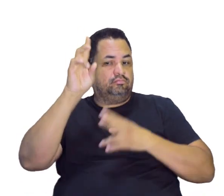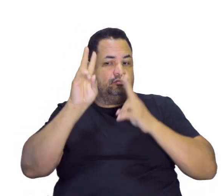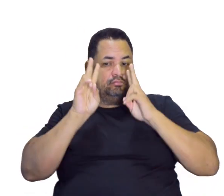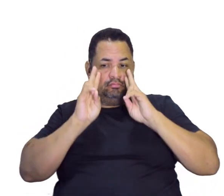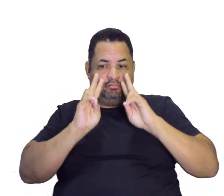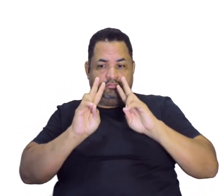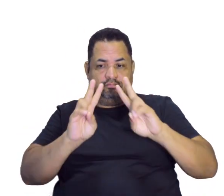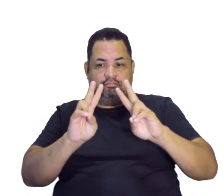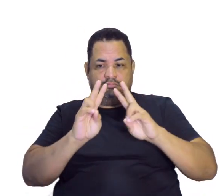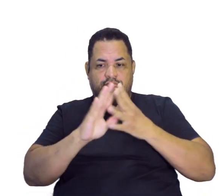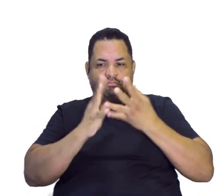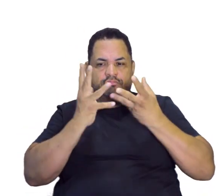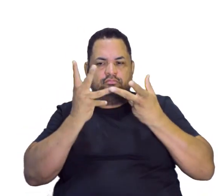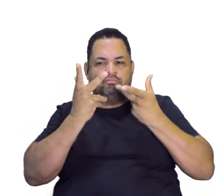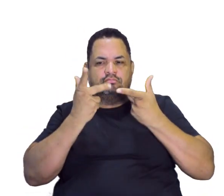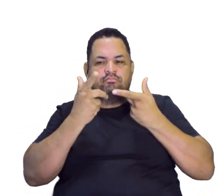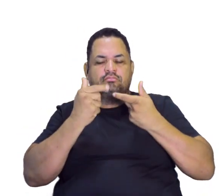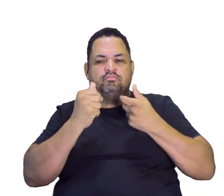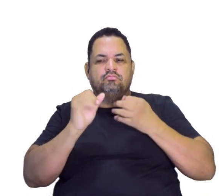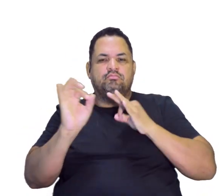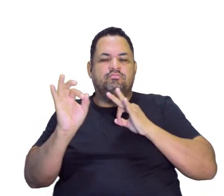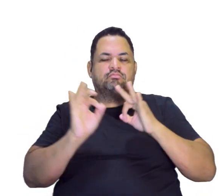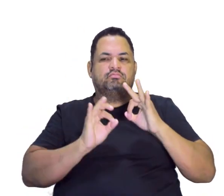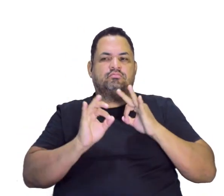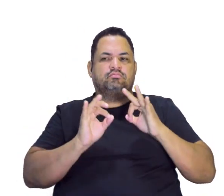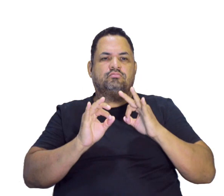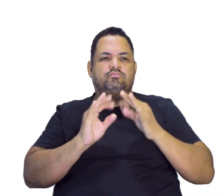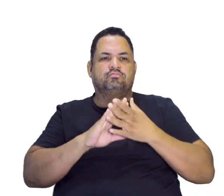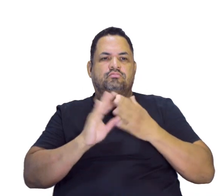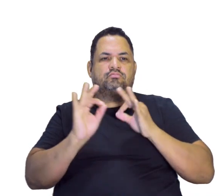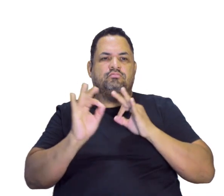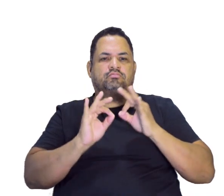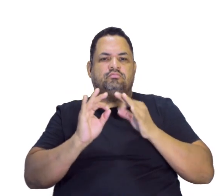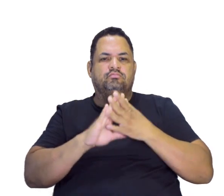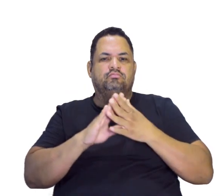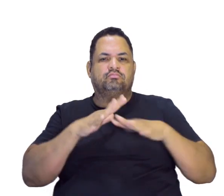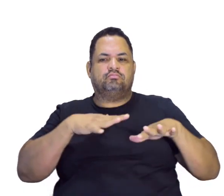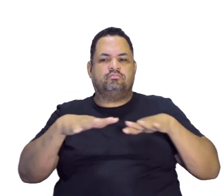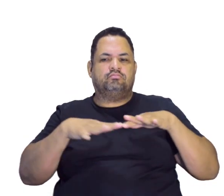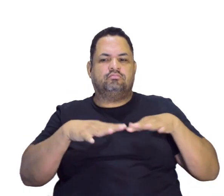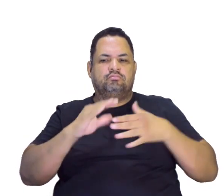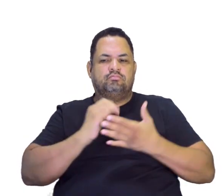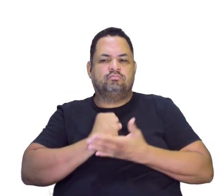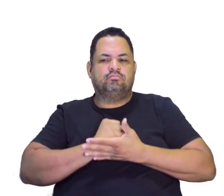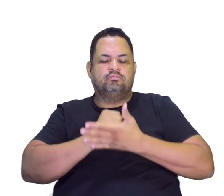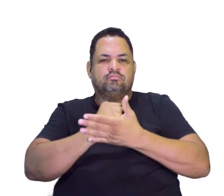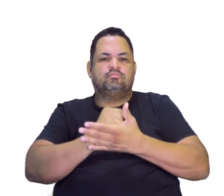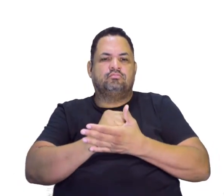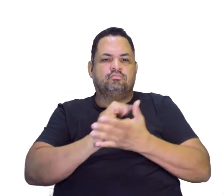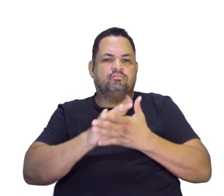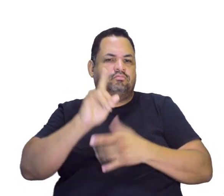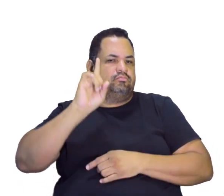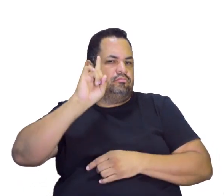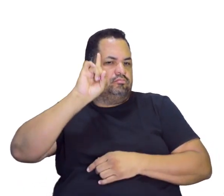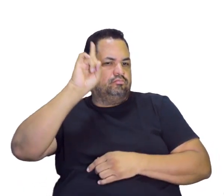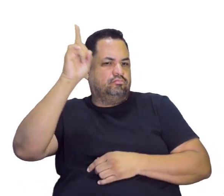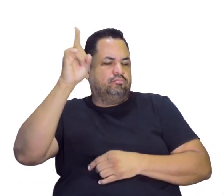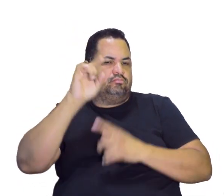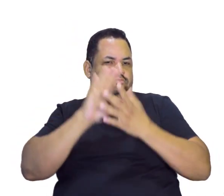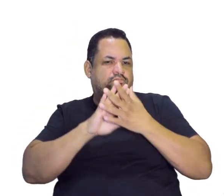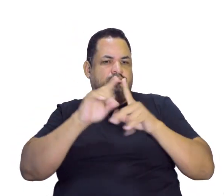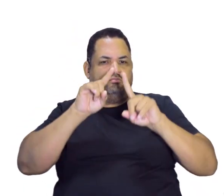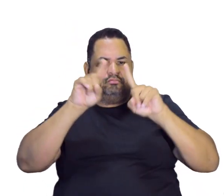visão fantástica e criou um movimento baseado nessa ideia que